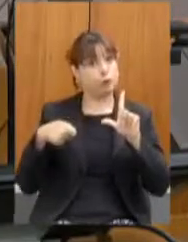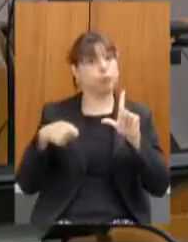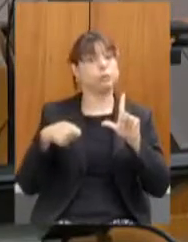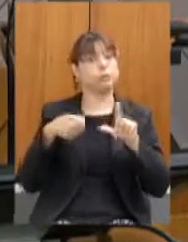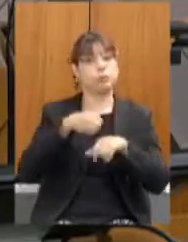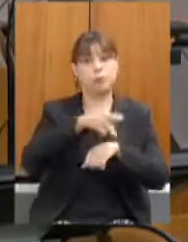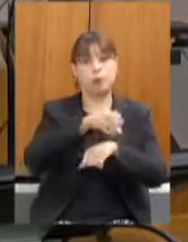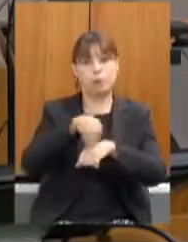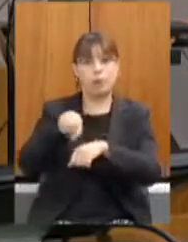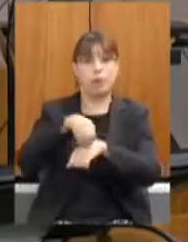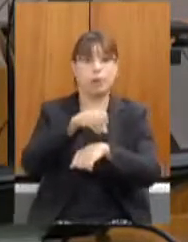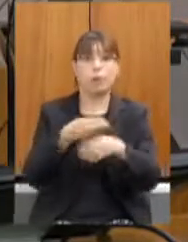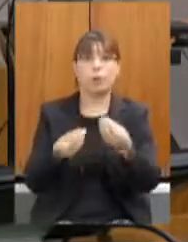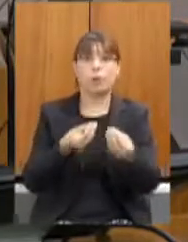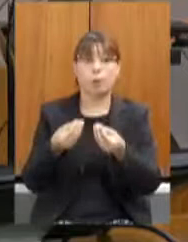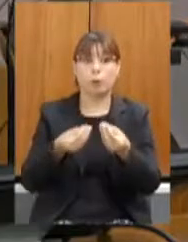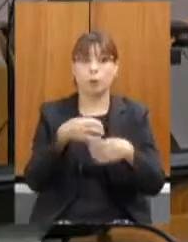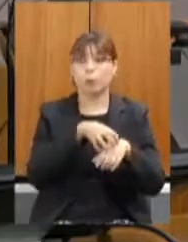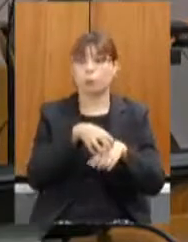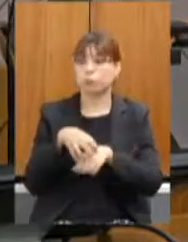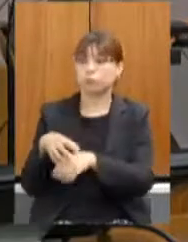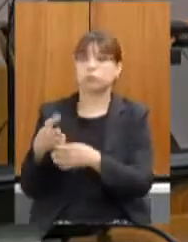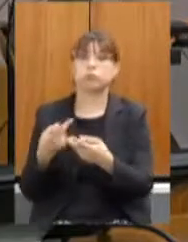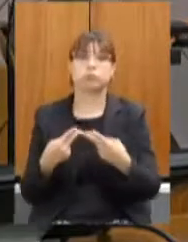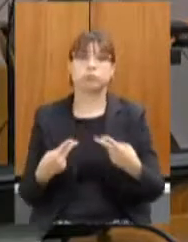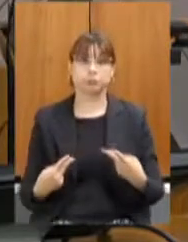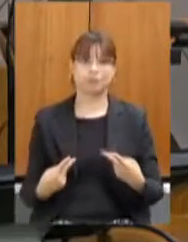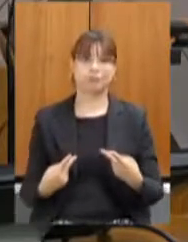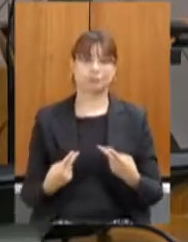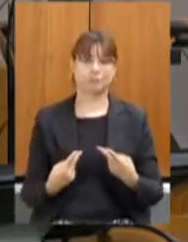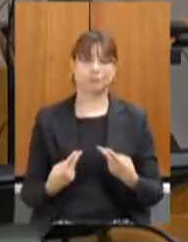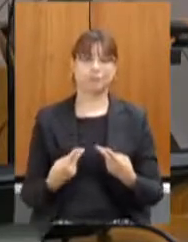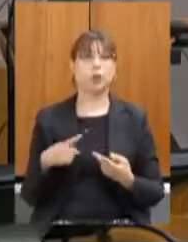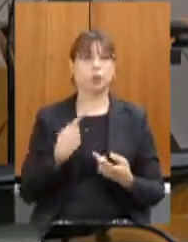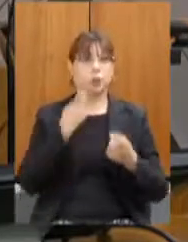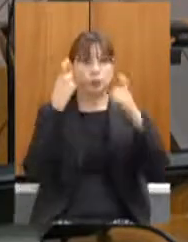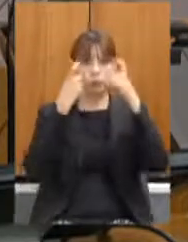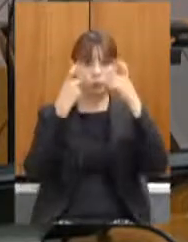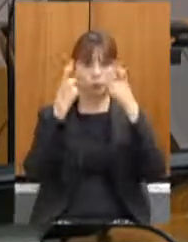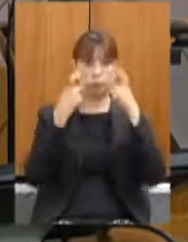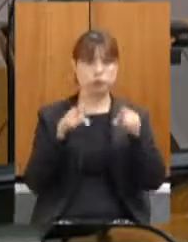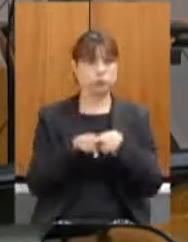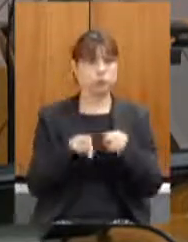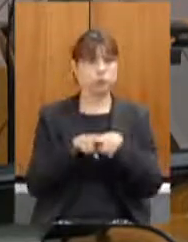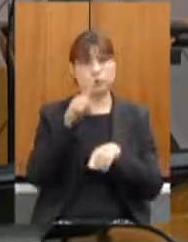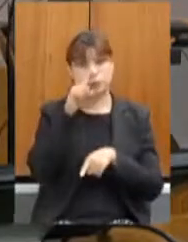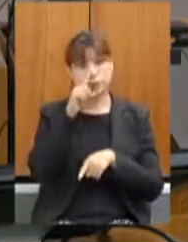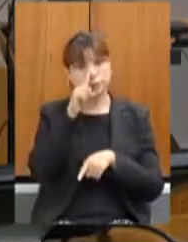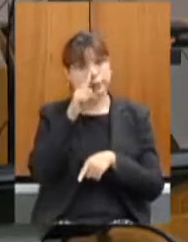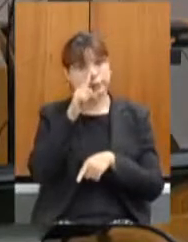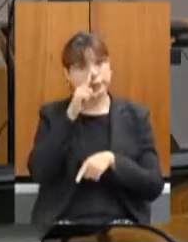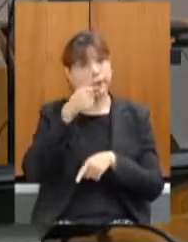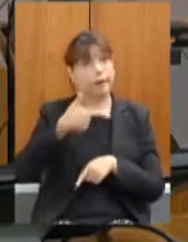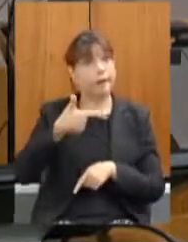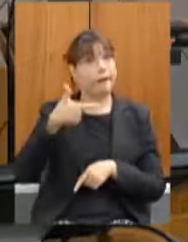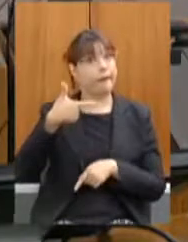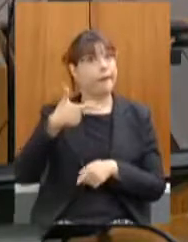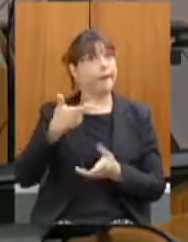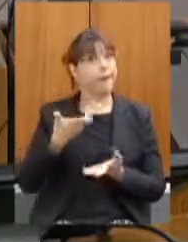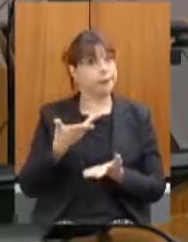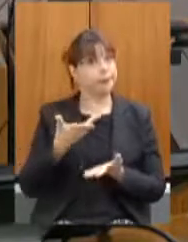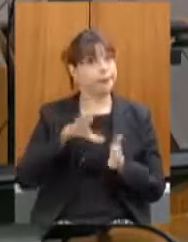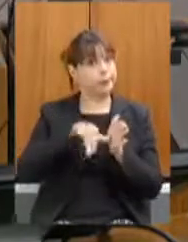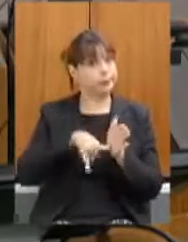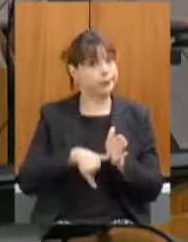Essas vacinas devido à demanda que nós temos nós temos preocupação inclusive com risco de assalto essas coisas seja é